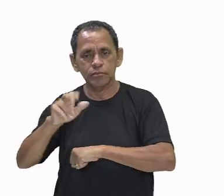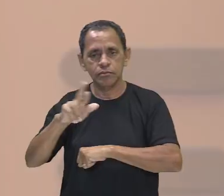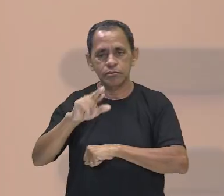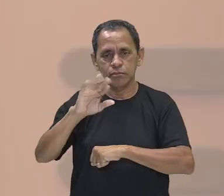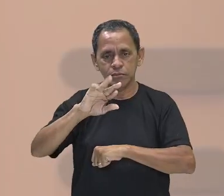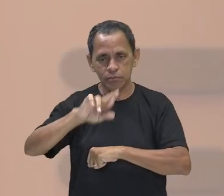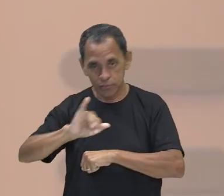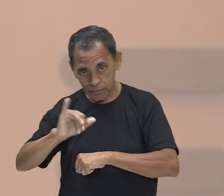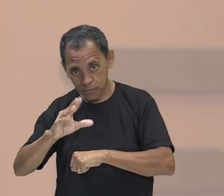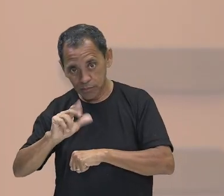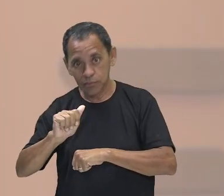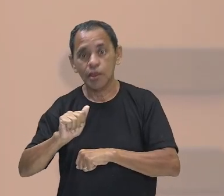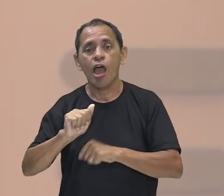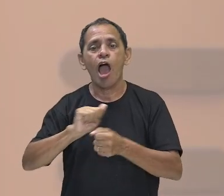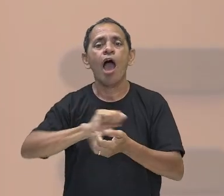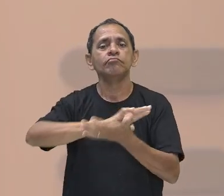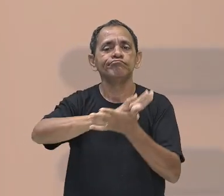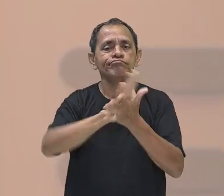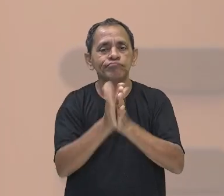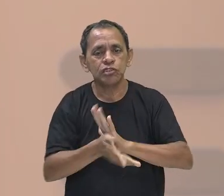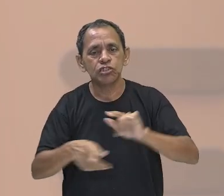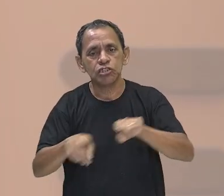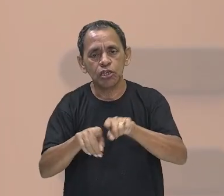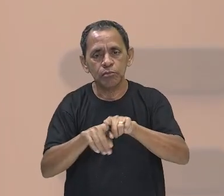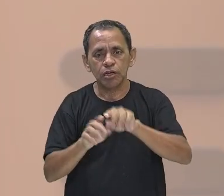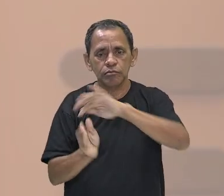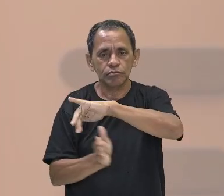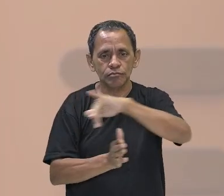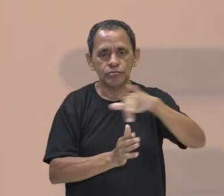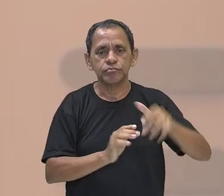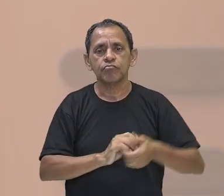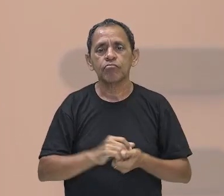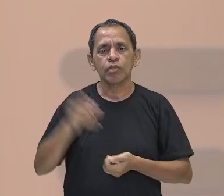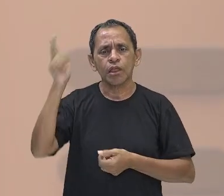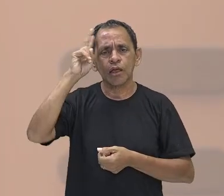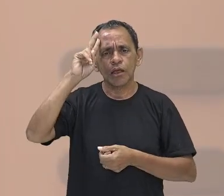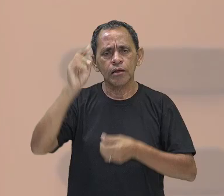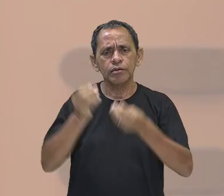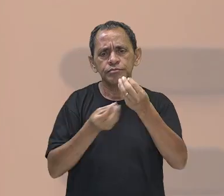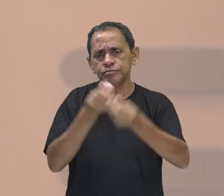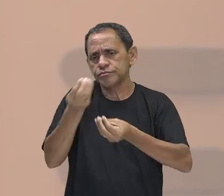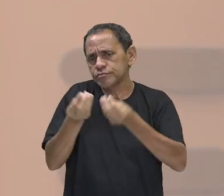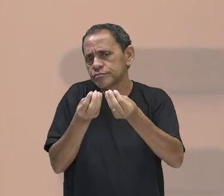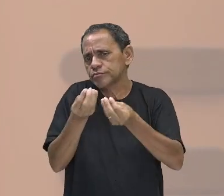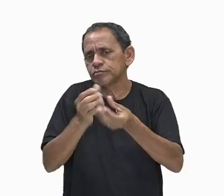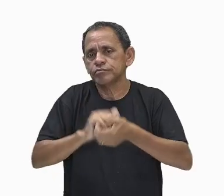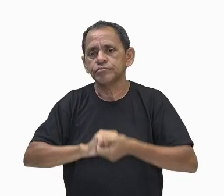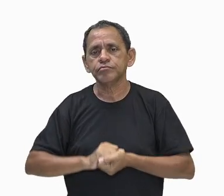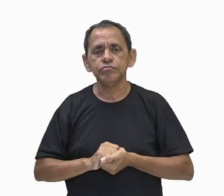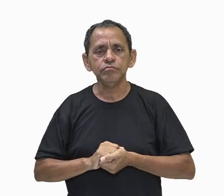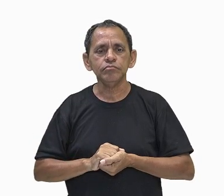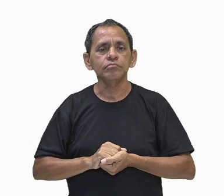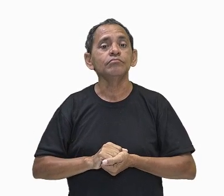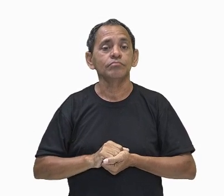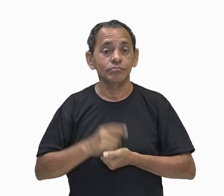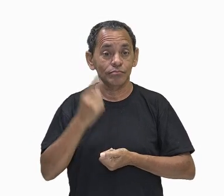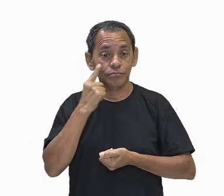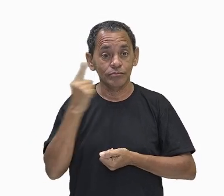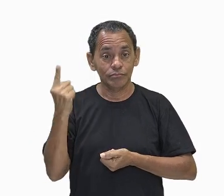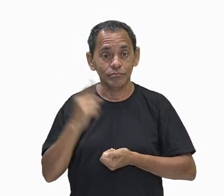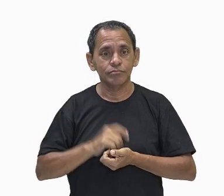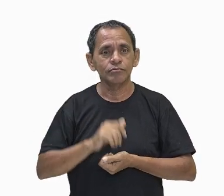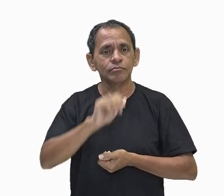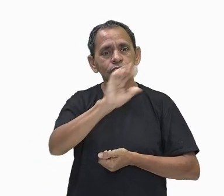Uma próxima civilização mesopotâmica que a gente precisa, então, relembrar é exatamente quem? Os caldeus. Acompanha